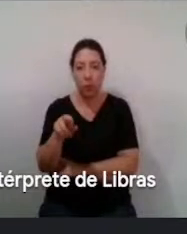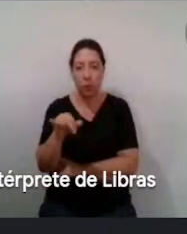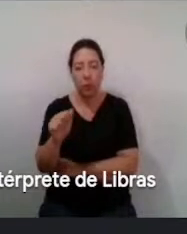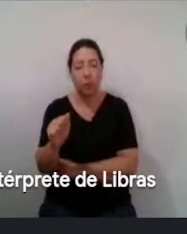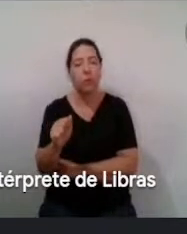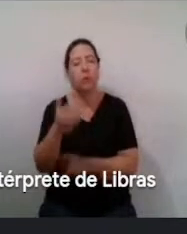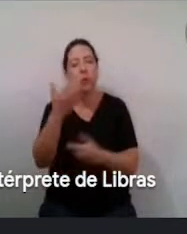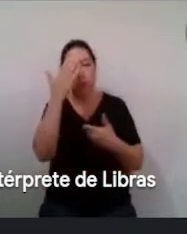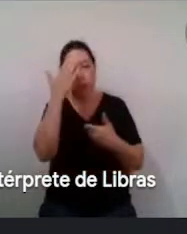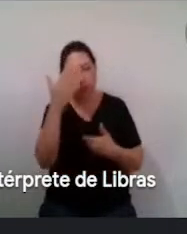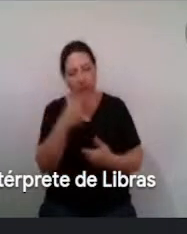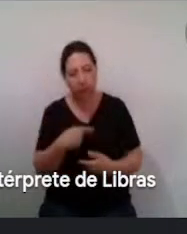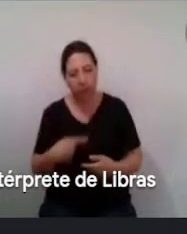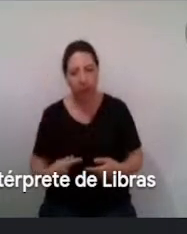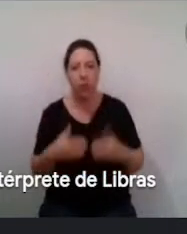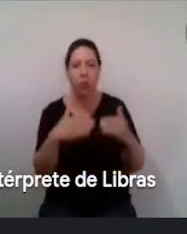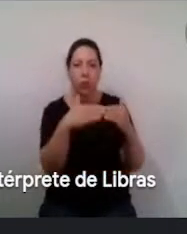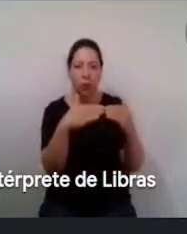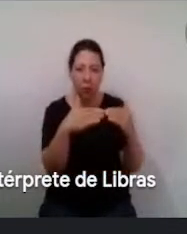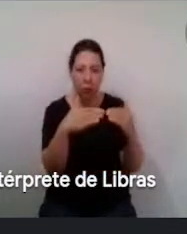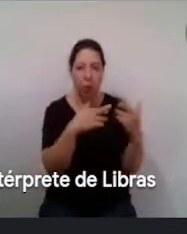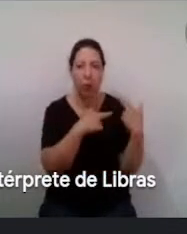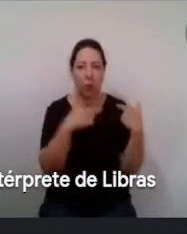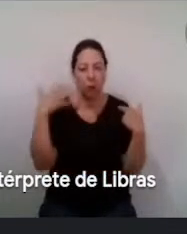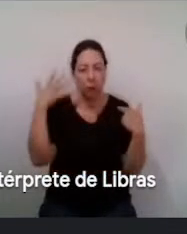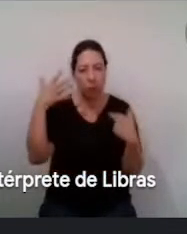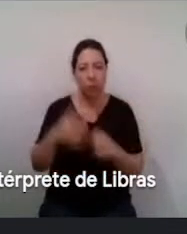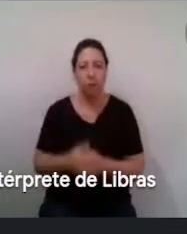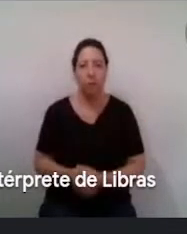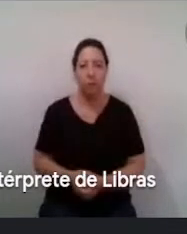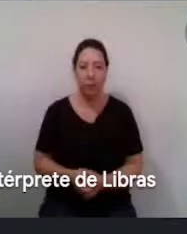Acompanho o relator. Obrigado, José Maria.